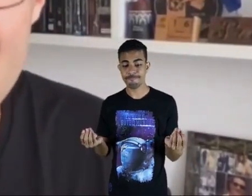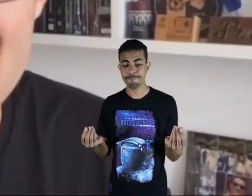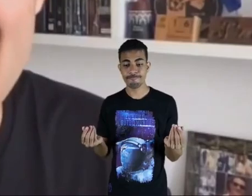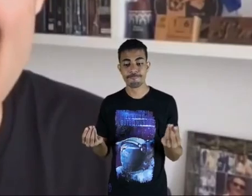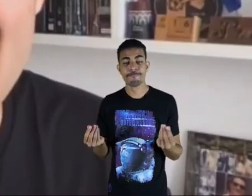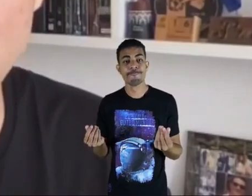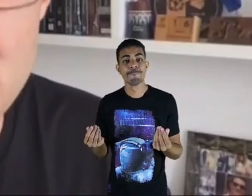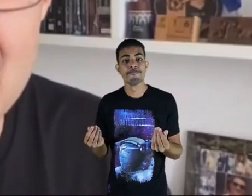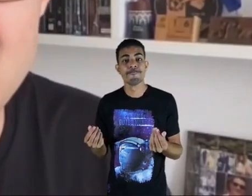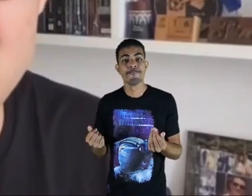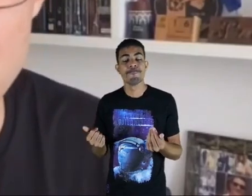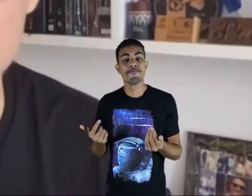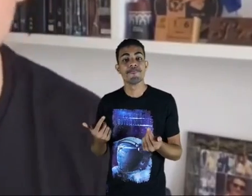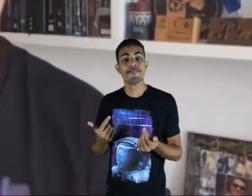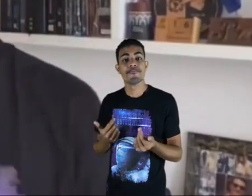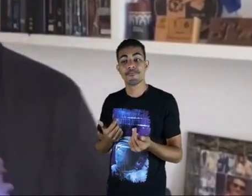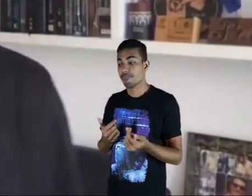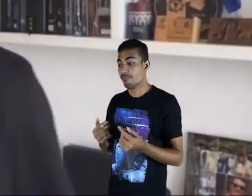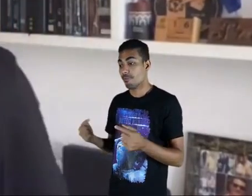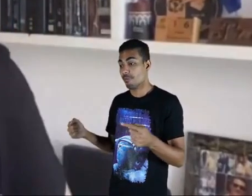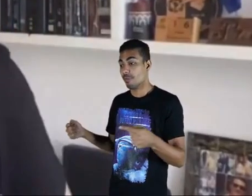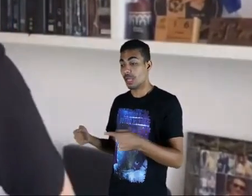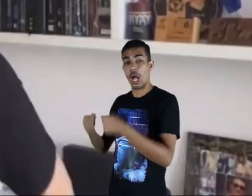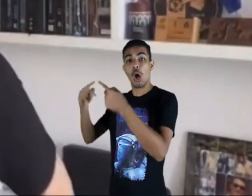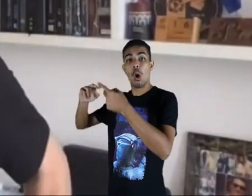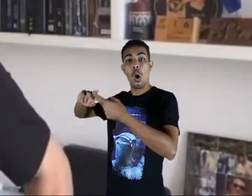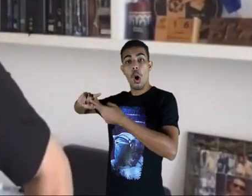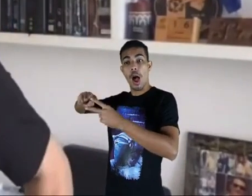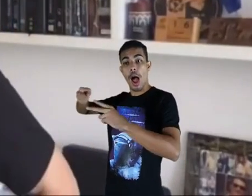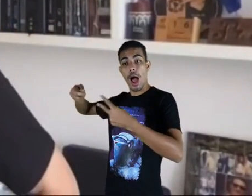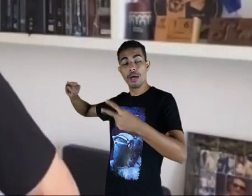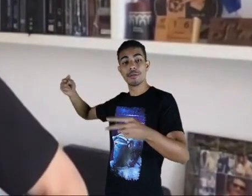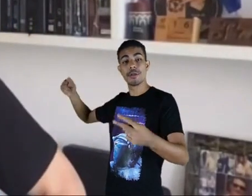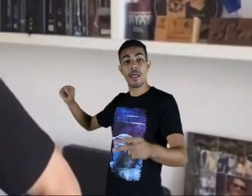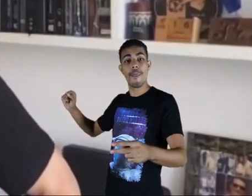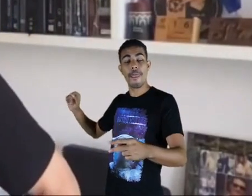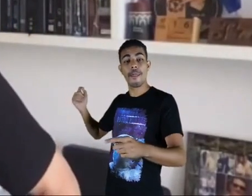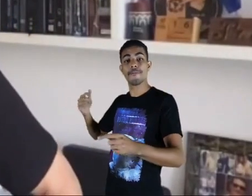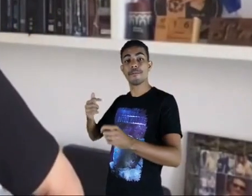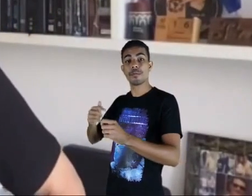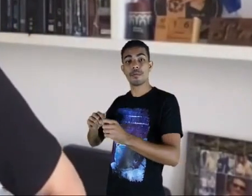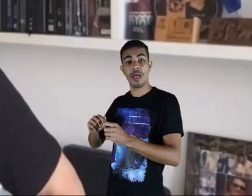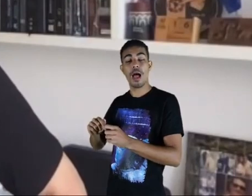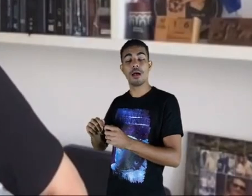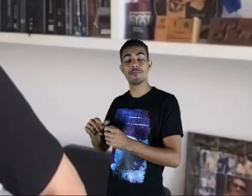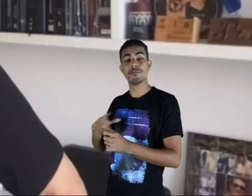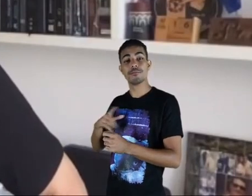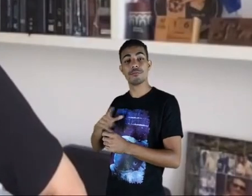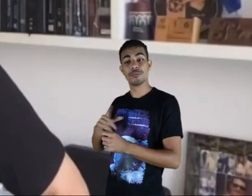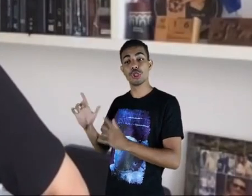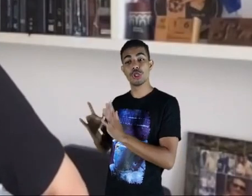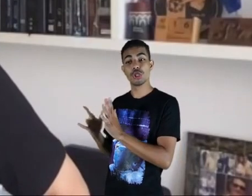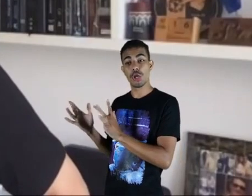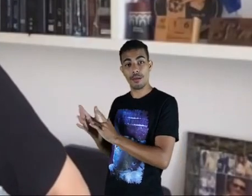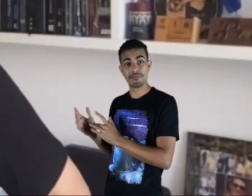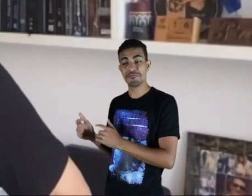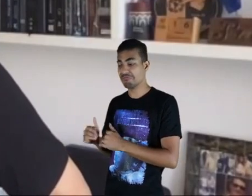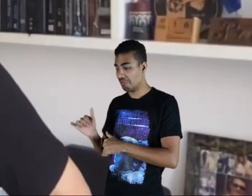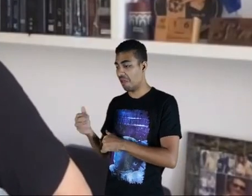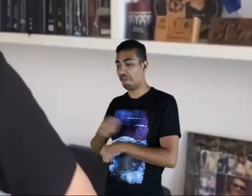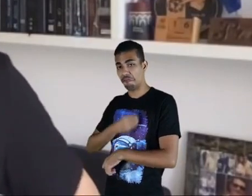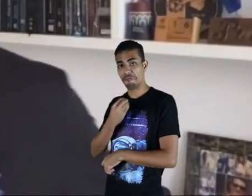da genealogia de Jesus. Que coisa incrível na vida de